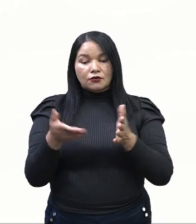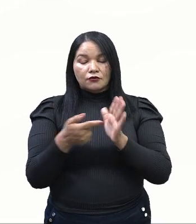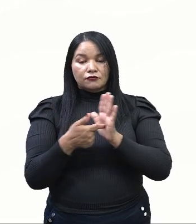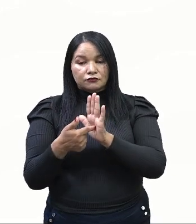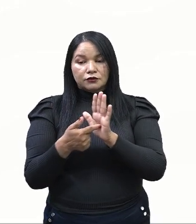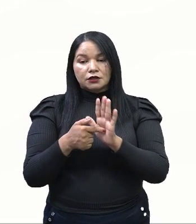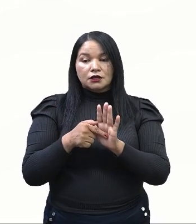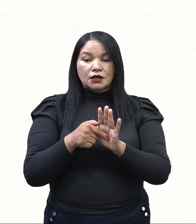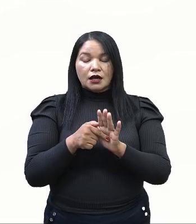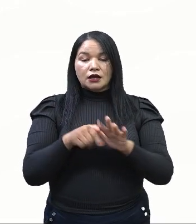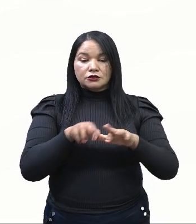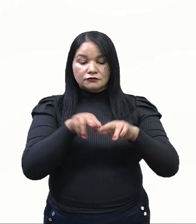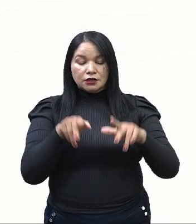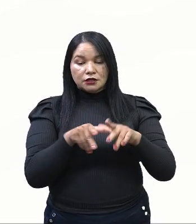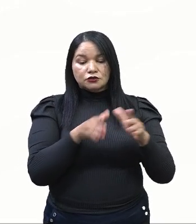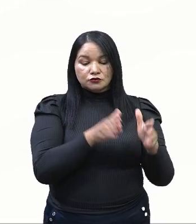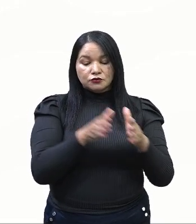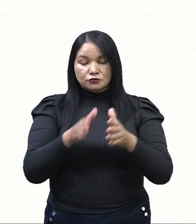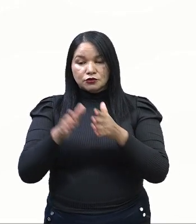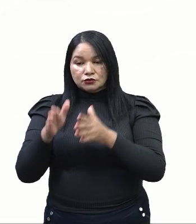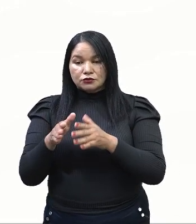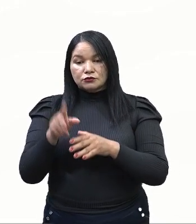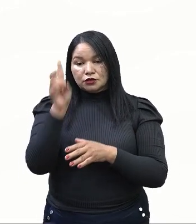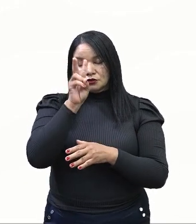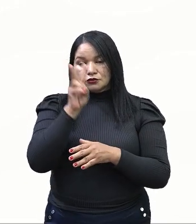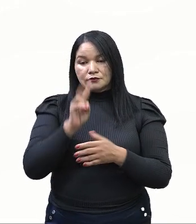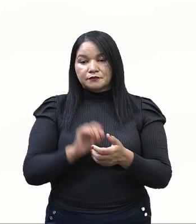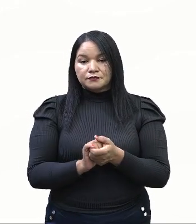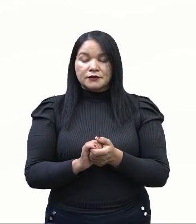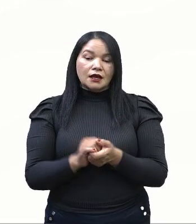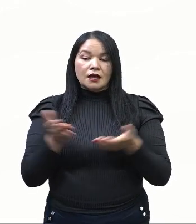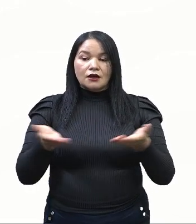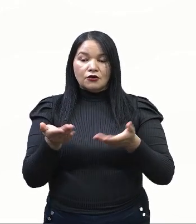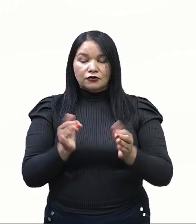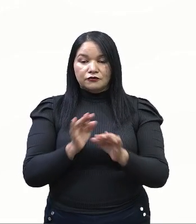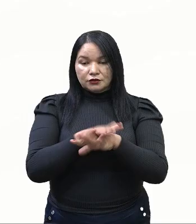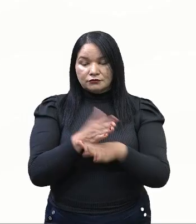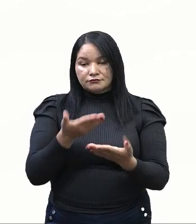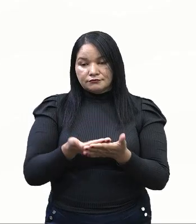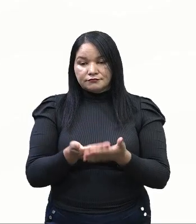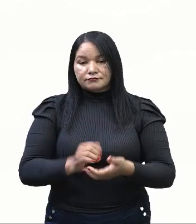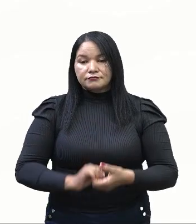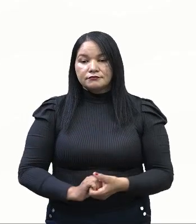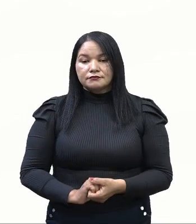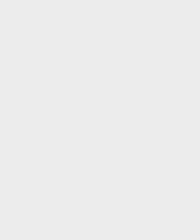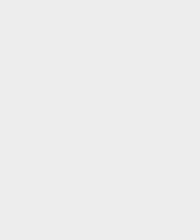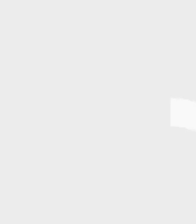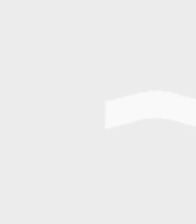diferentes tempos históricos. E a gente finaliza assim a nossa aula.